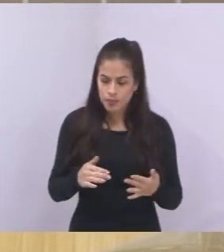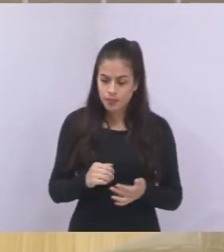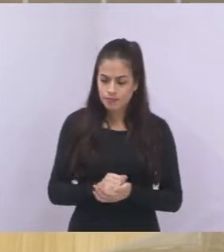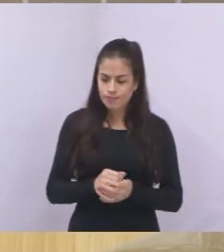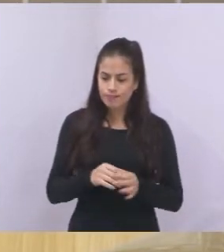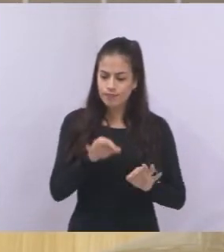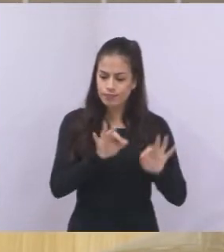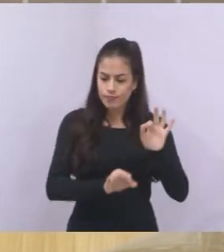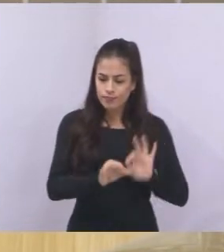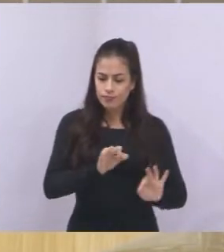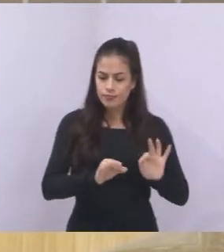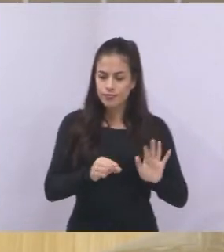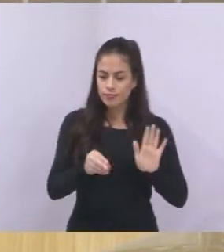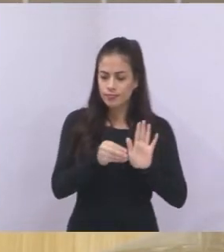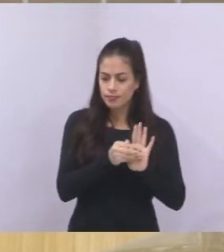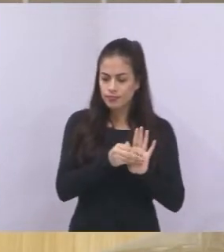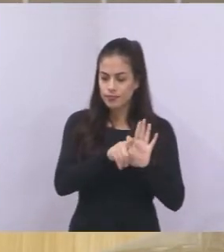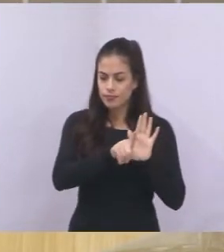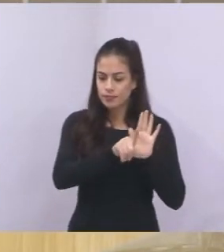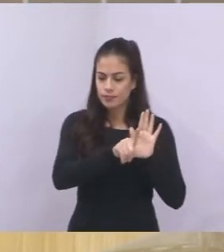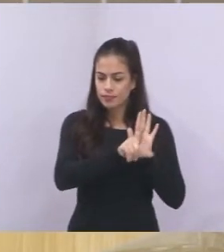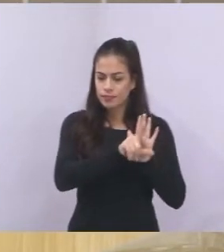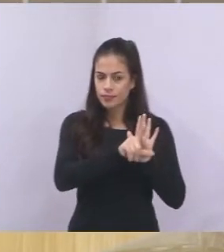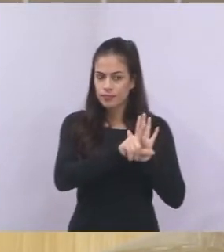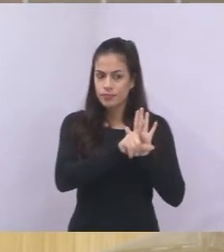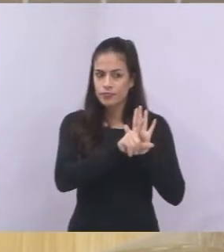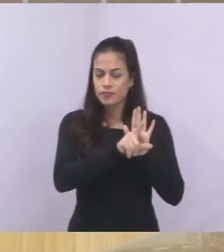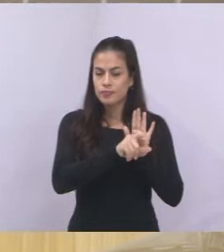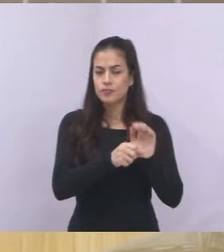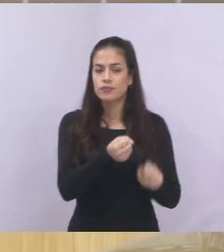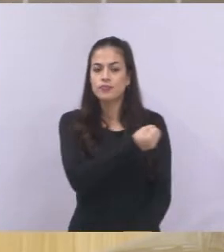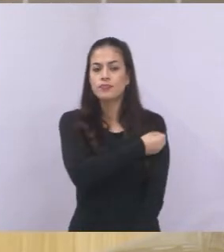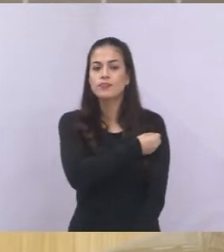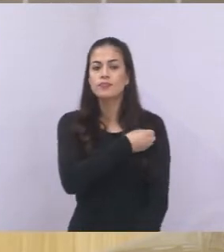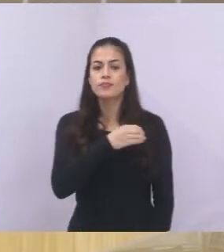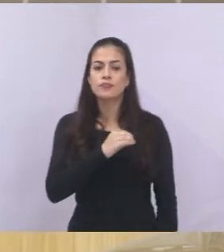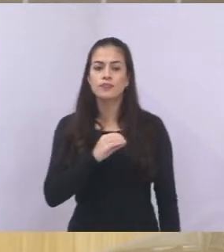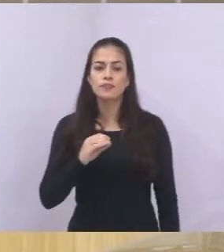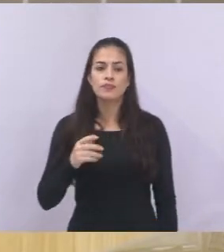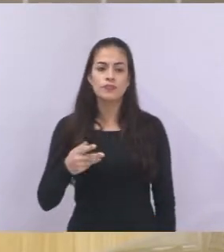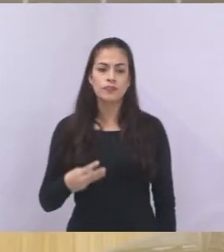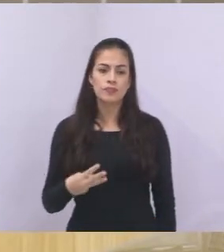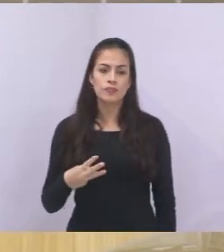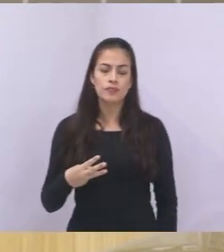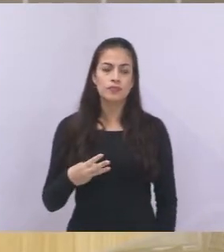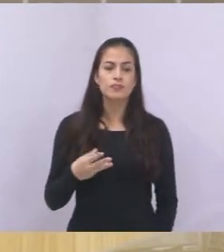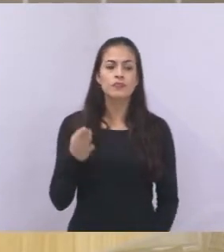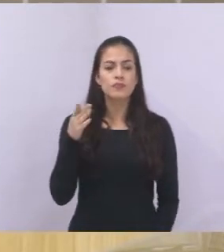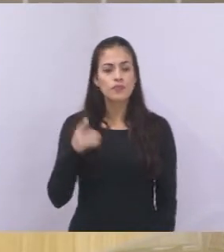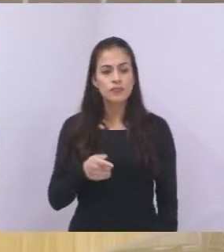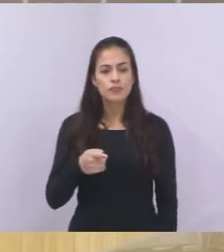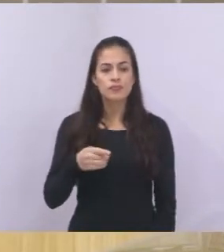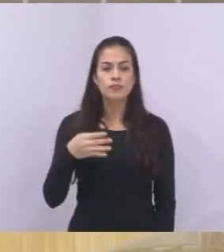Lei Complementar número 03/2022, que dispõe sobre o Plano